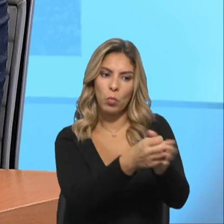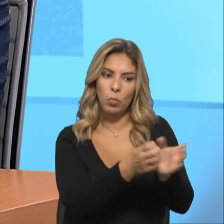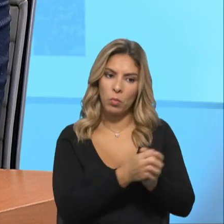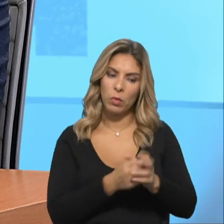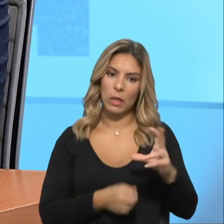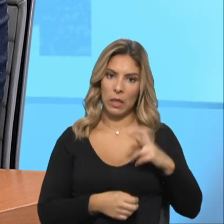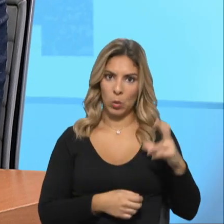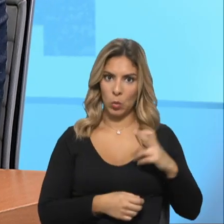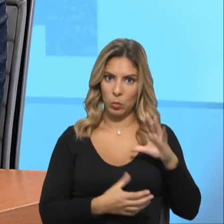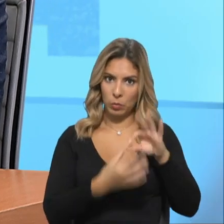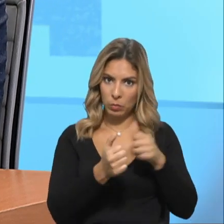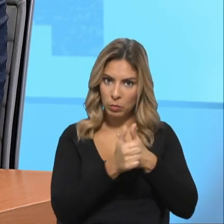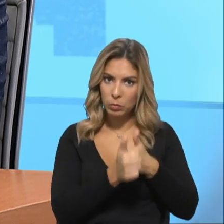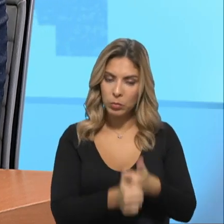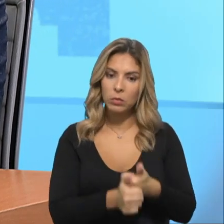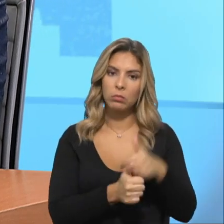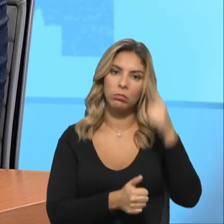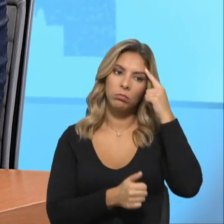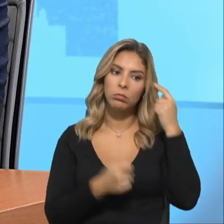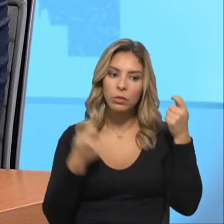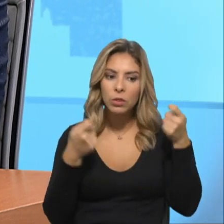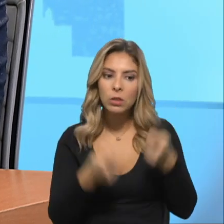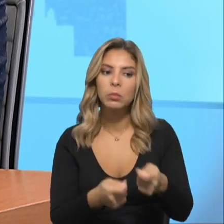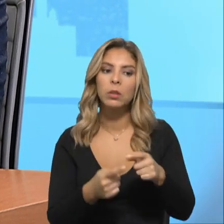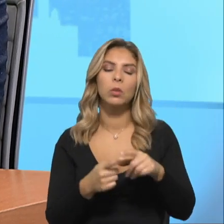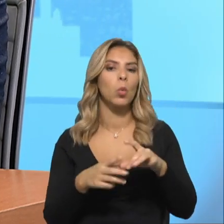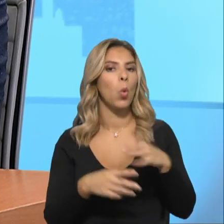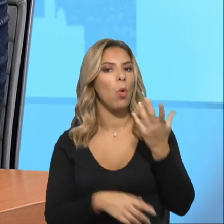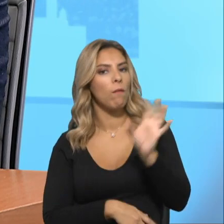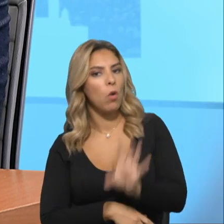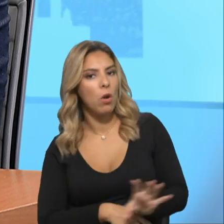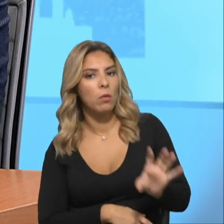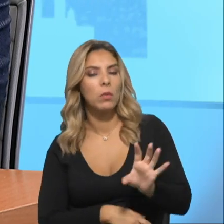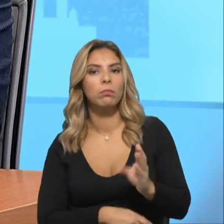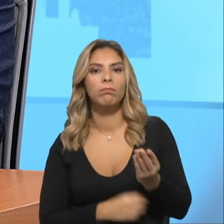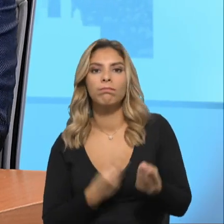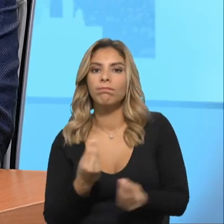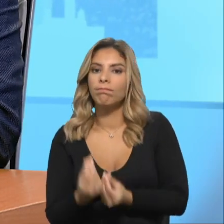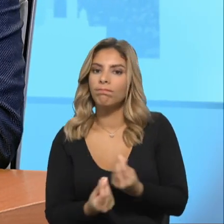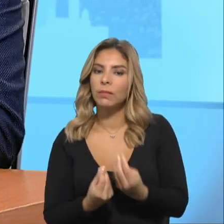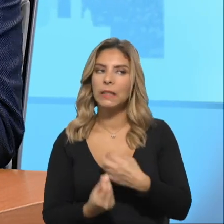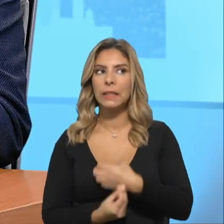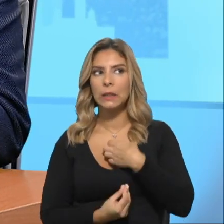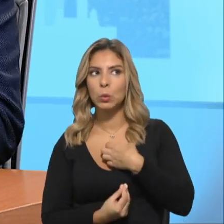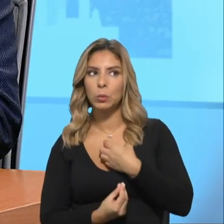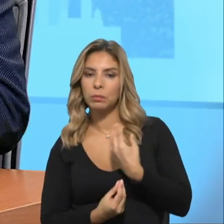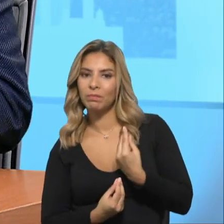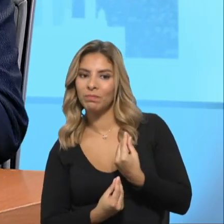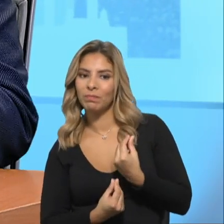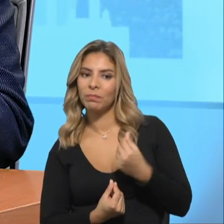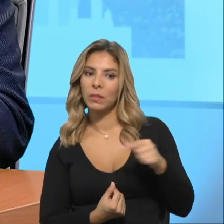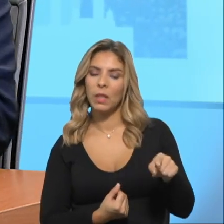vão fazendo em relação a investimento, em energias limpas, a verdade é que nada ainda supera o melhor instrumento, que